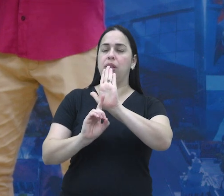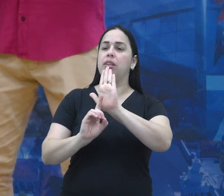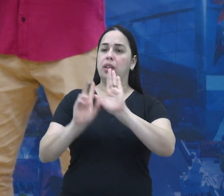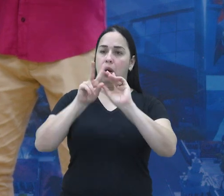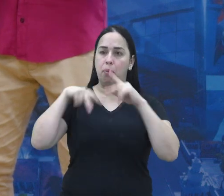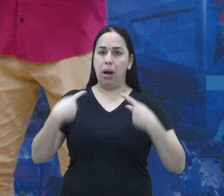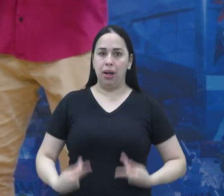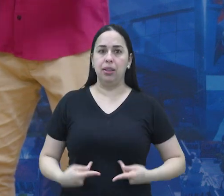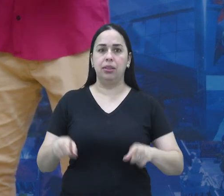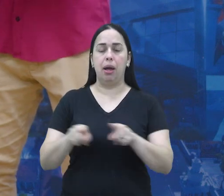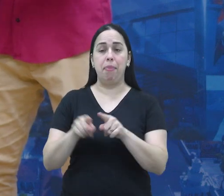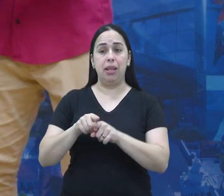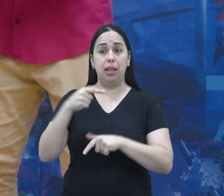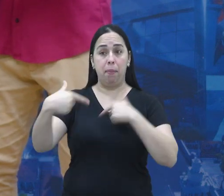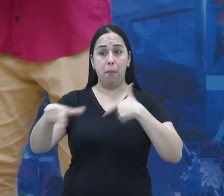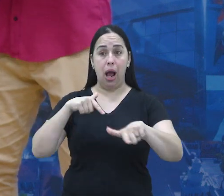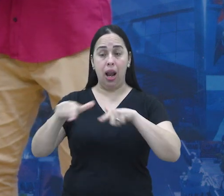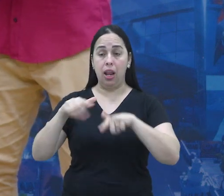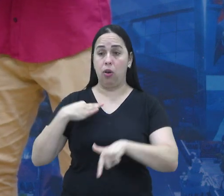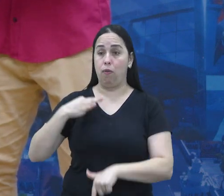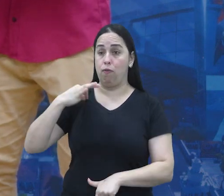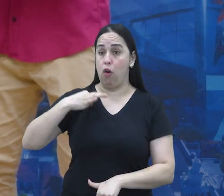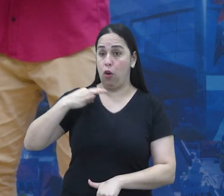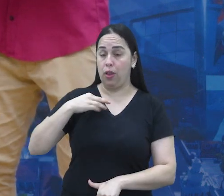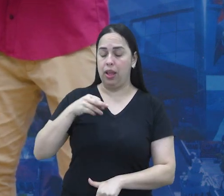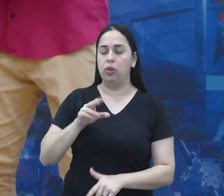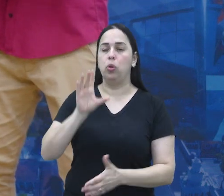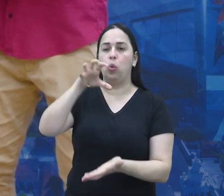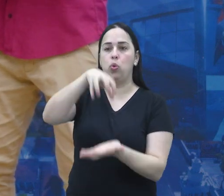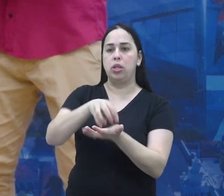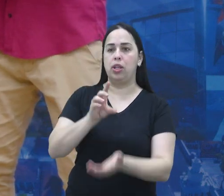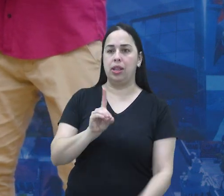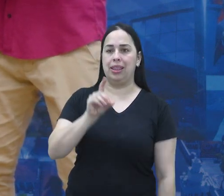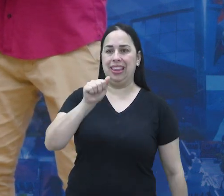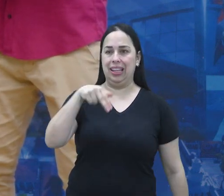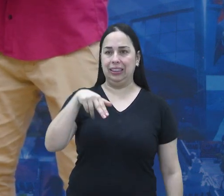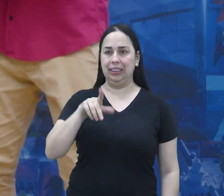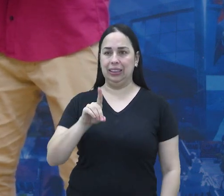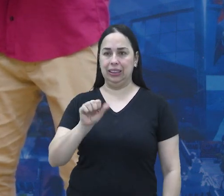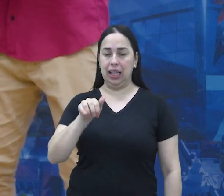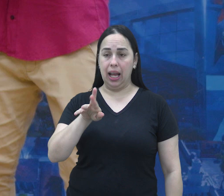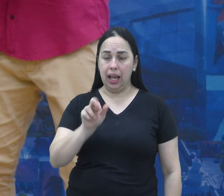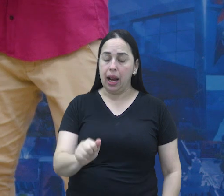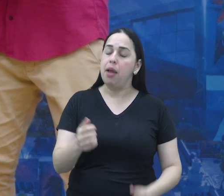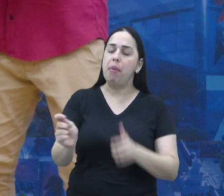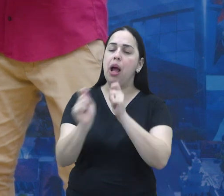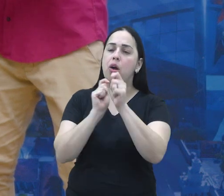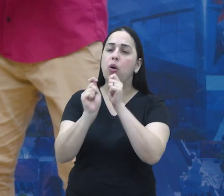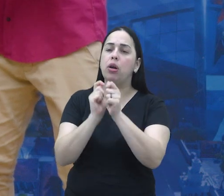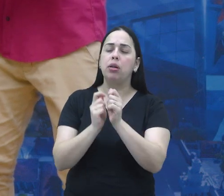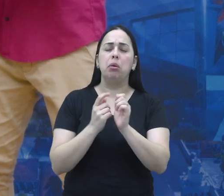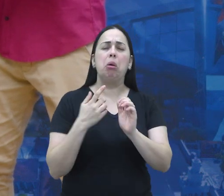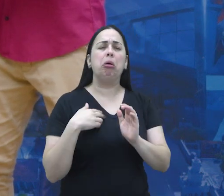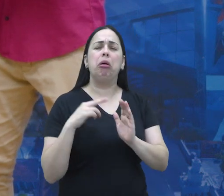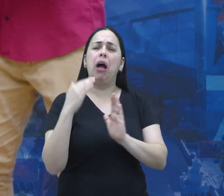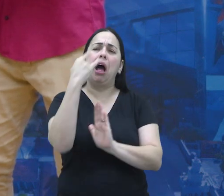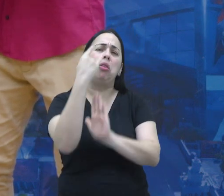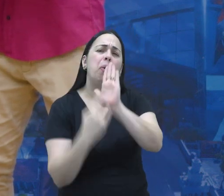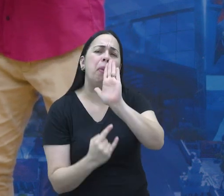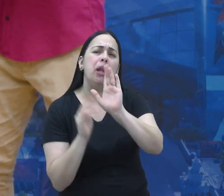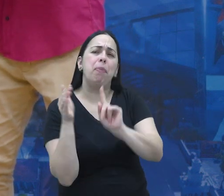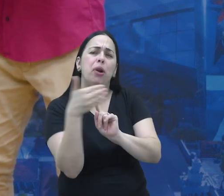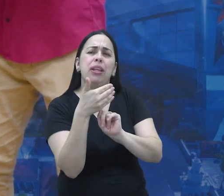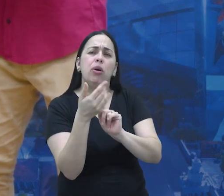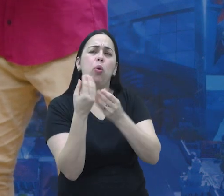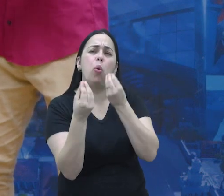do Centro Dandara. Tatiana, é um prazer para a gente poder iniciar a entrevista. O que é uma medida protetiva e